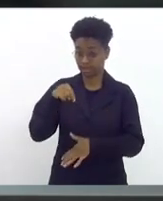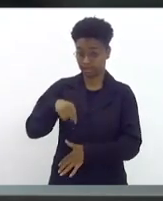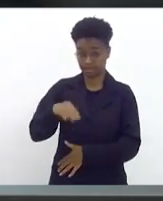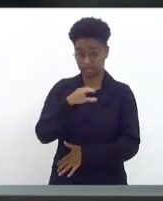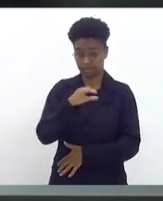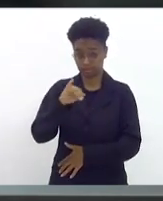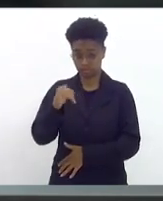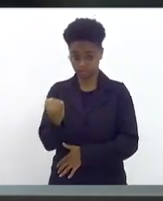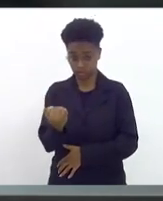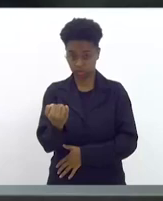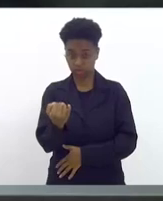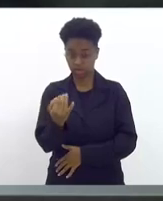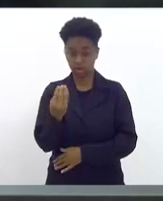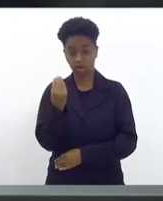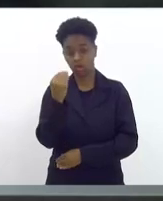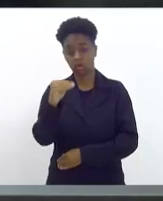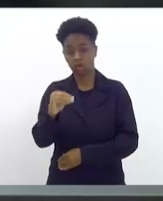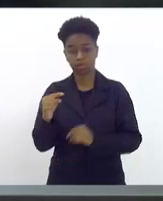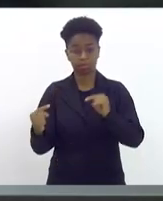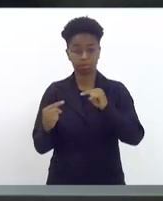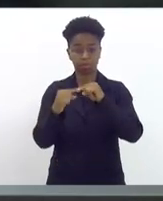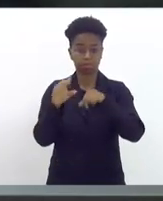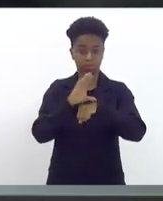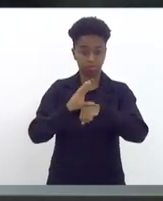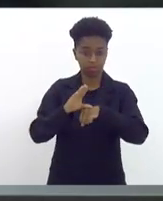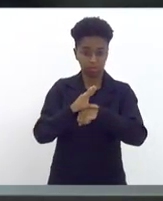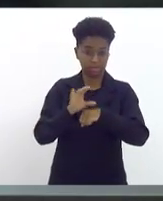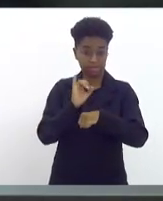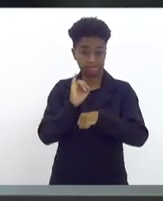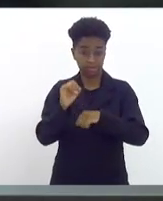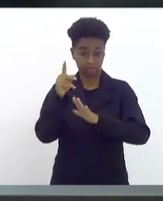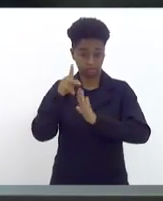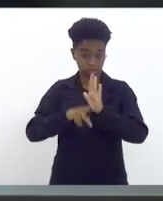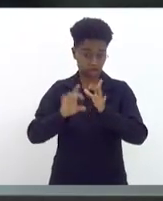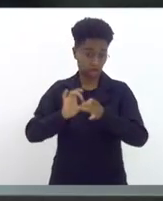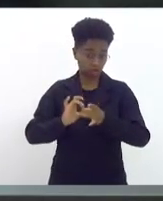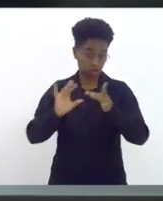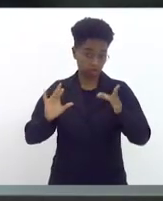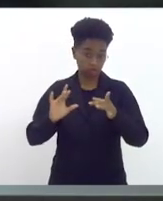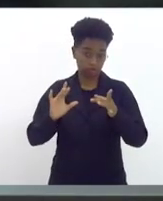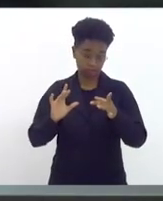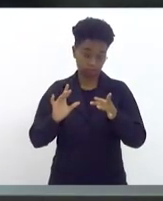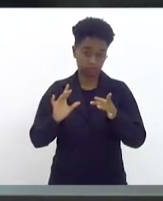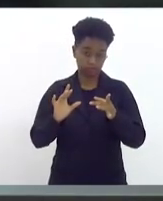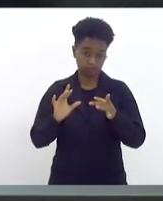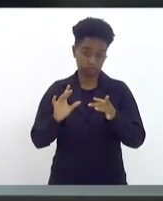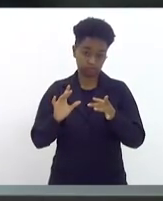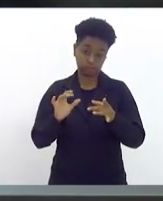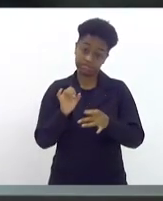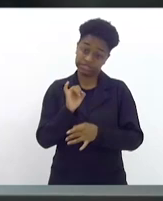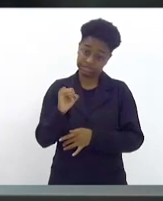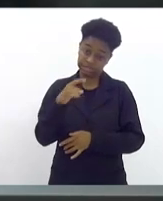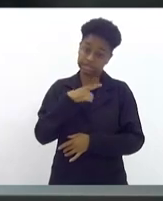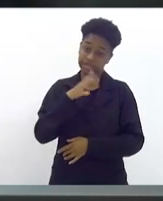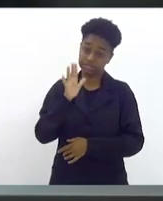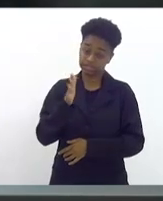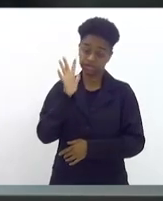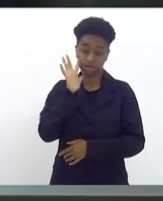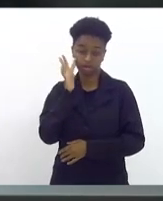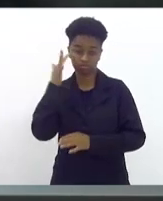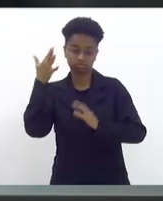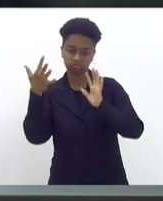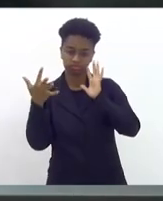da pela constitucionalidade do autorizativo mesmo existindo já decisões